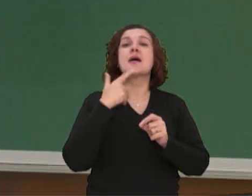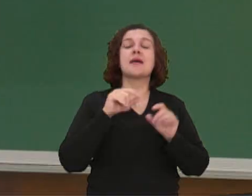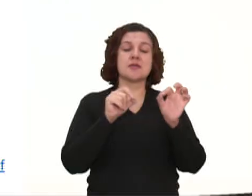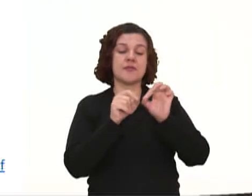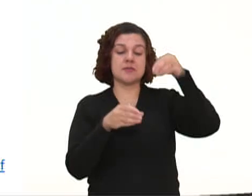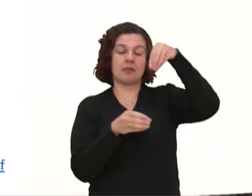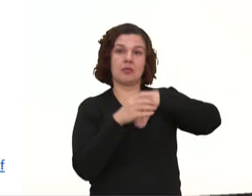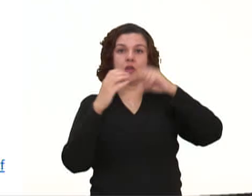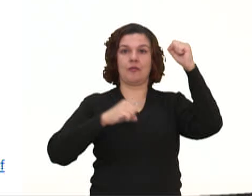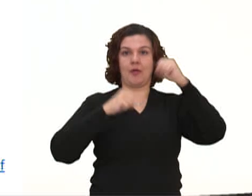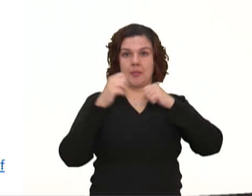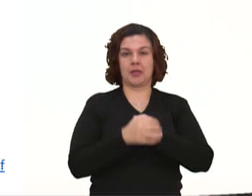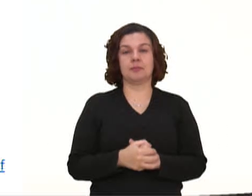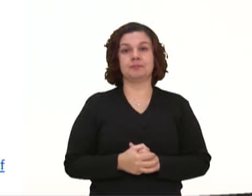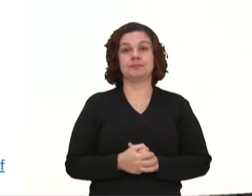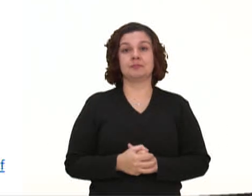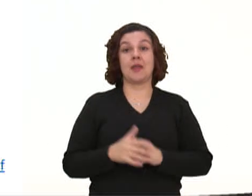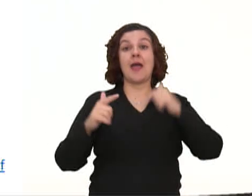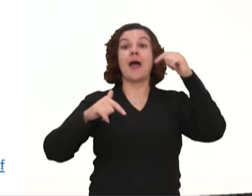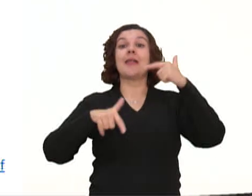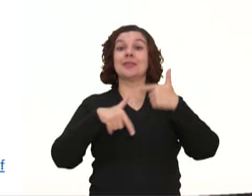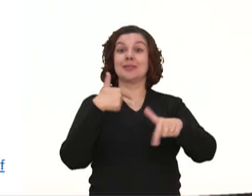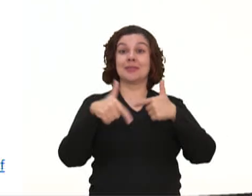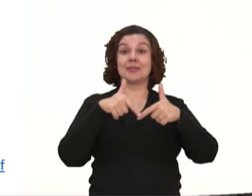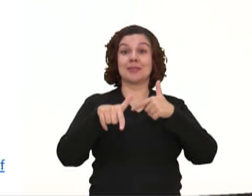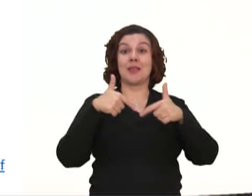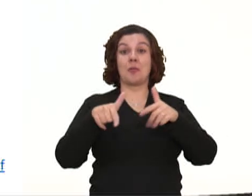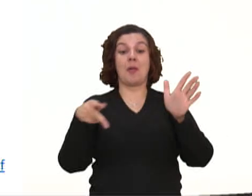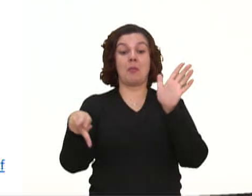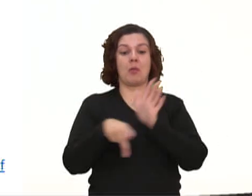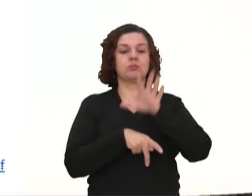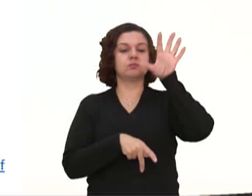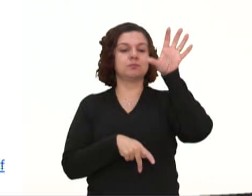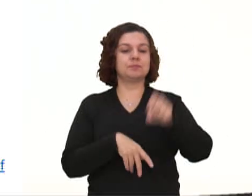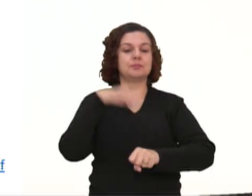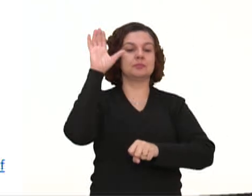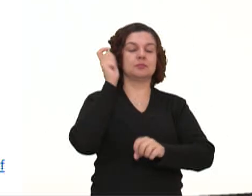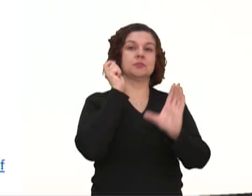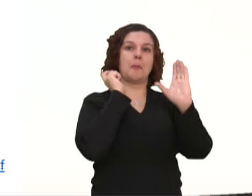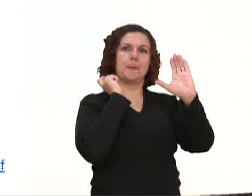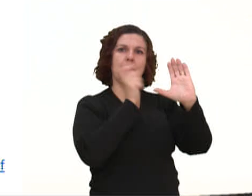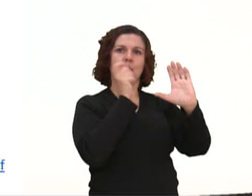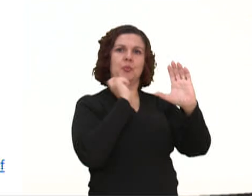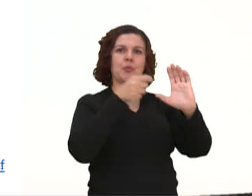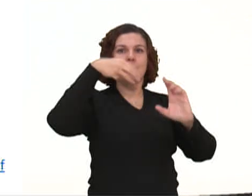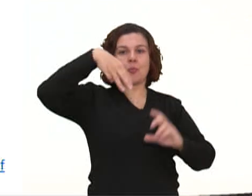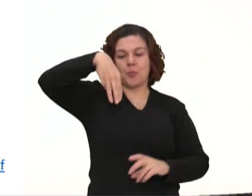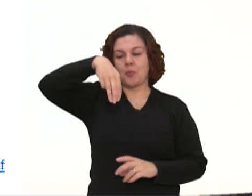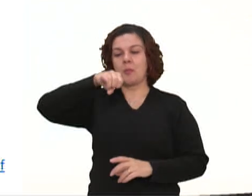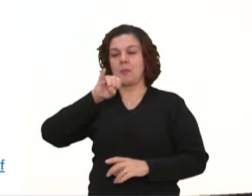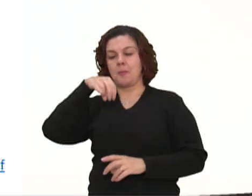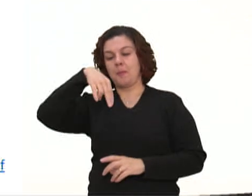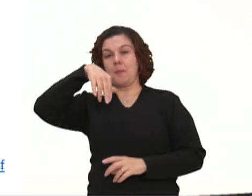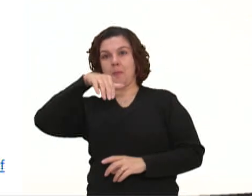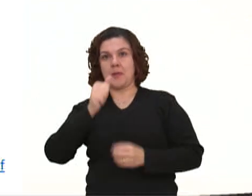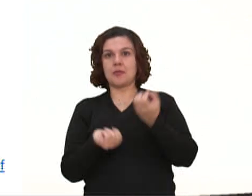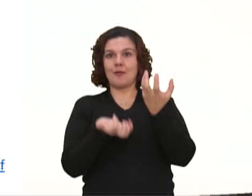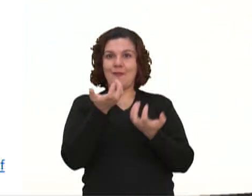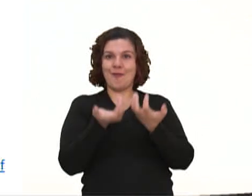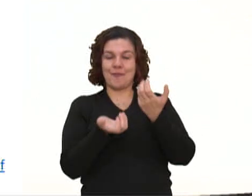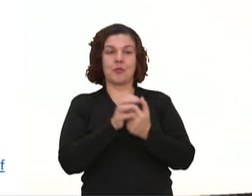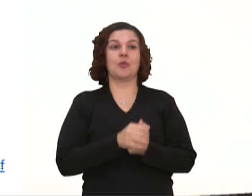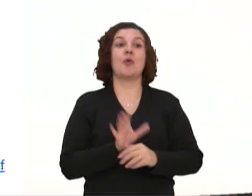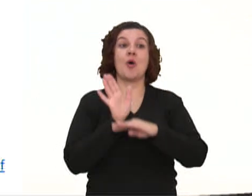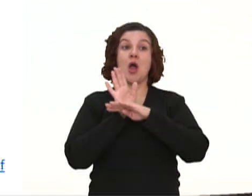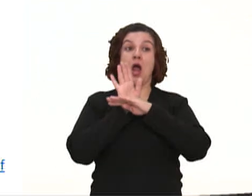de atividades? Trabalhavam nas minas, então de exploração dos recursos, da matéria-prima que ia ser levada para a indústria. Eram